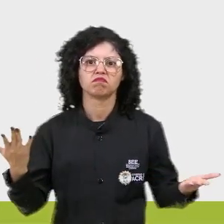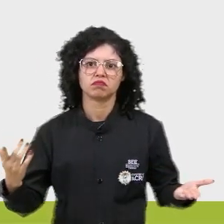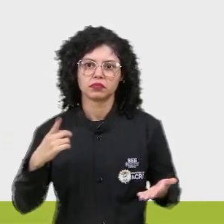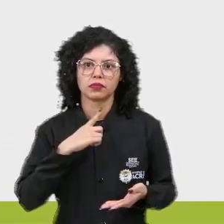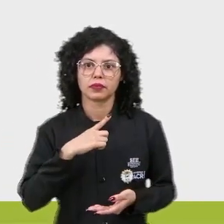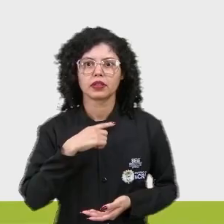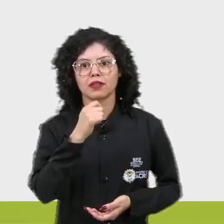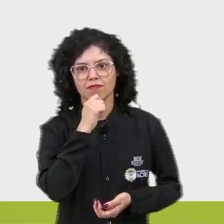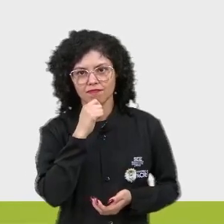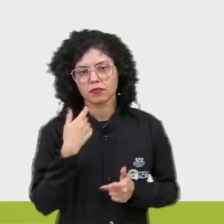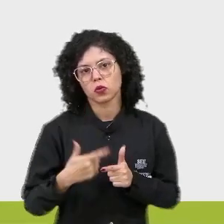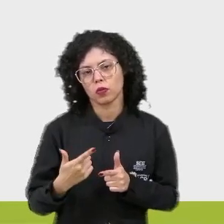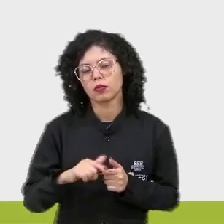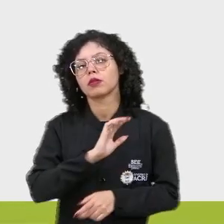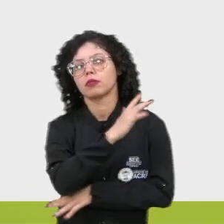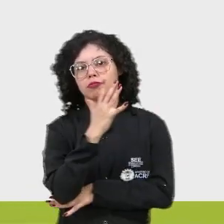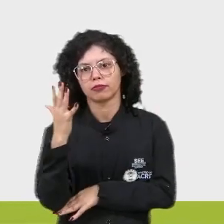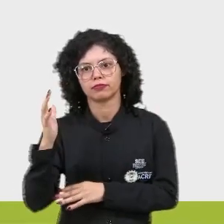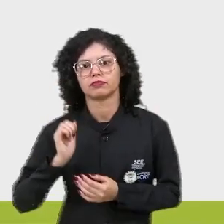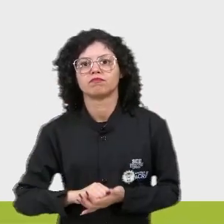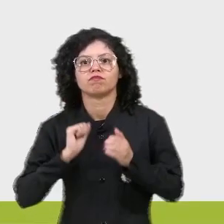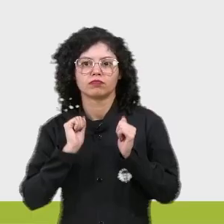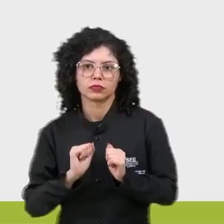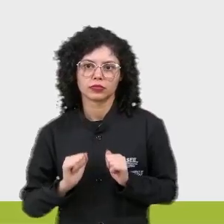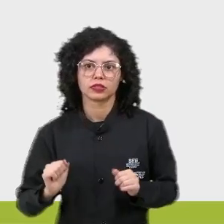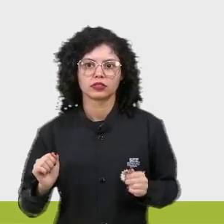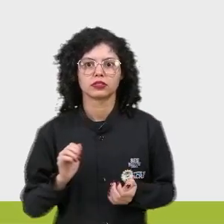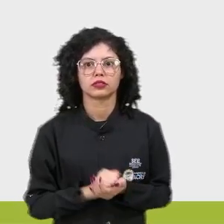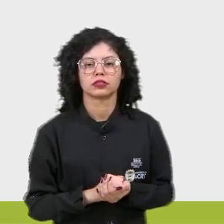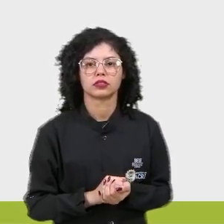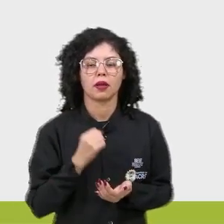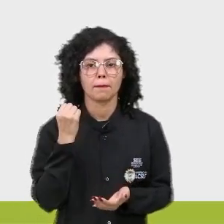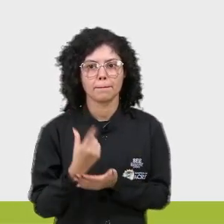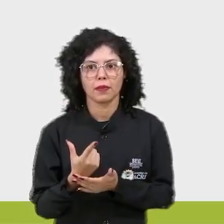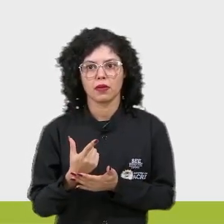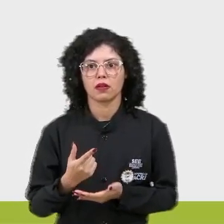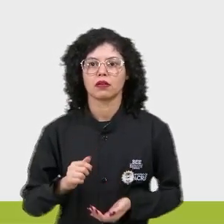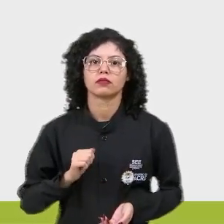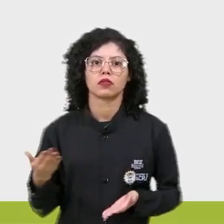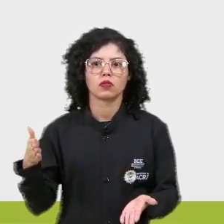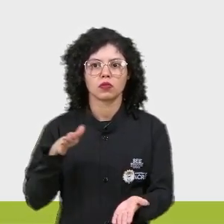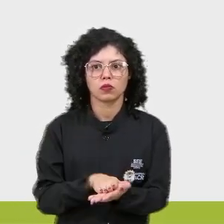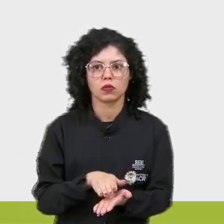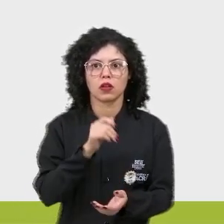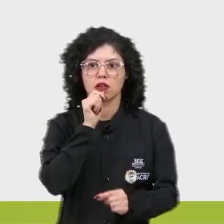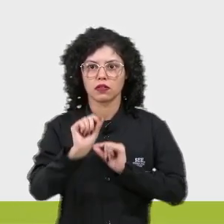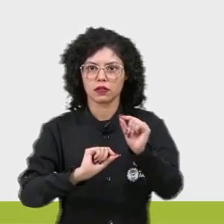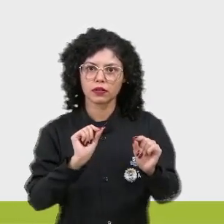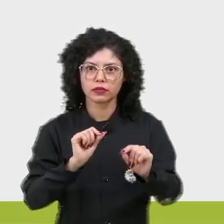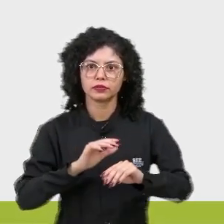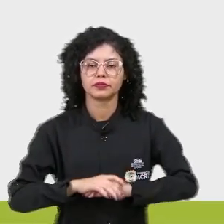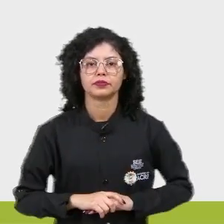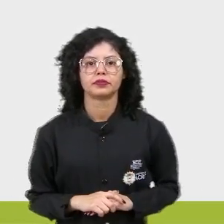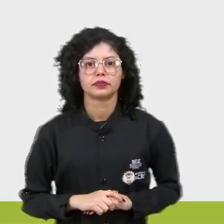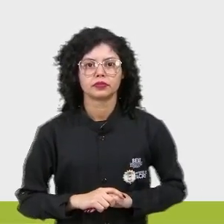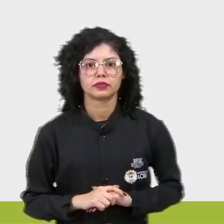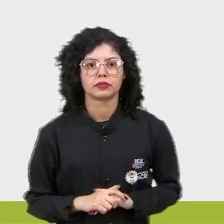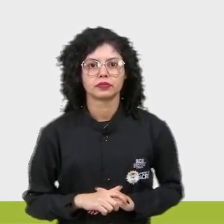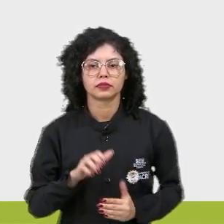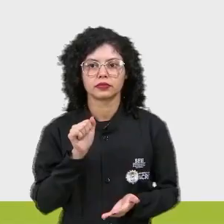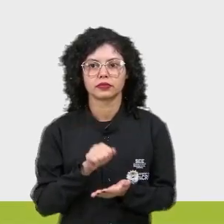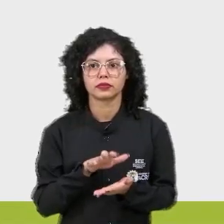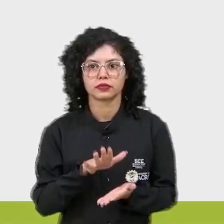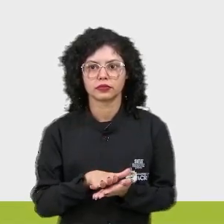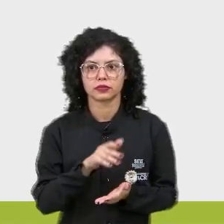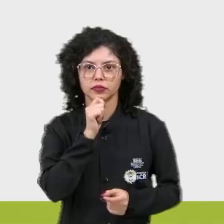sim dano ambiental, tá? Podendo aí causar multas para as empresas envolvidas. Sabendo